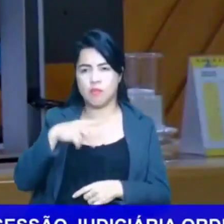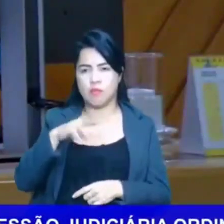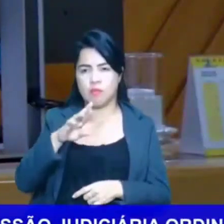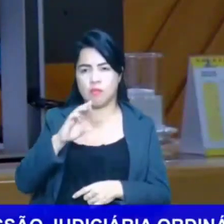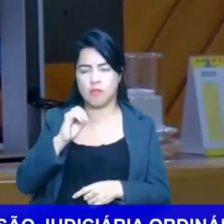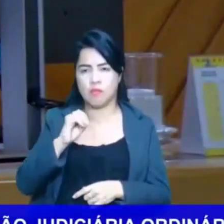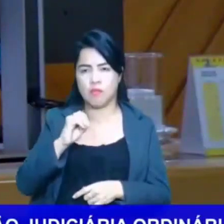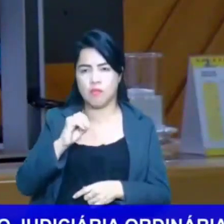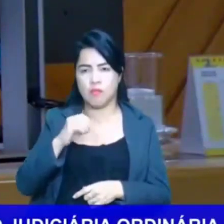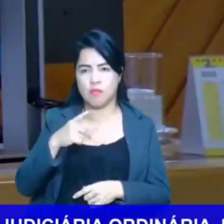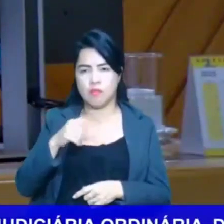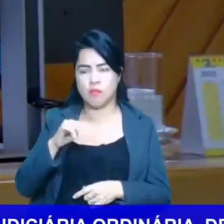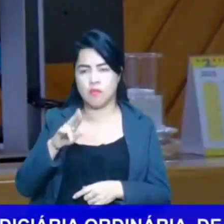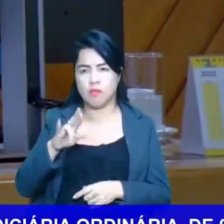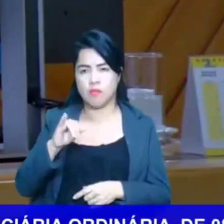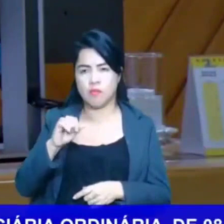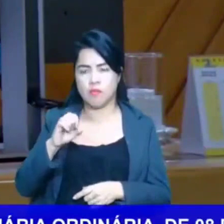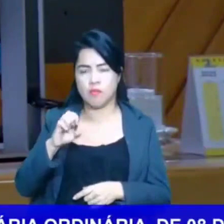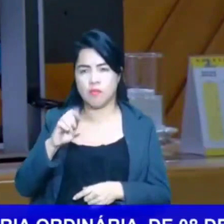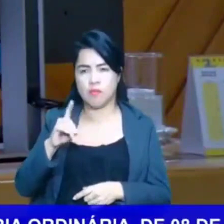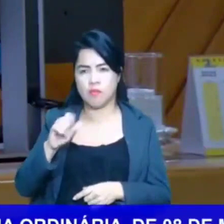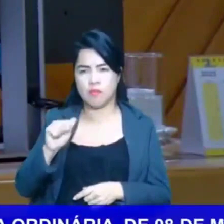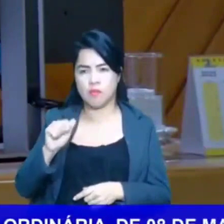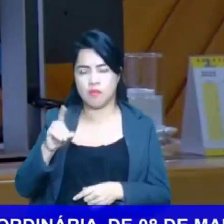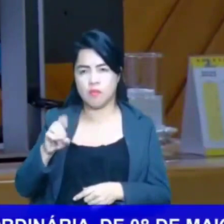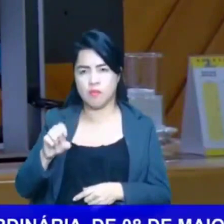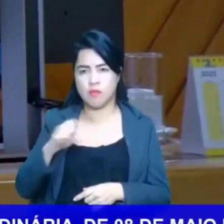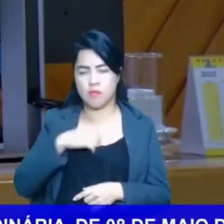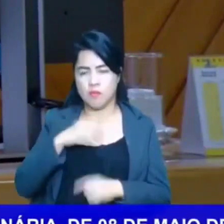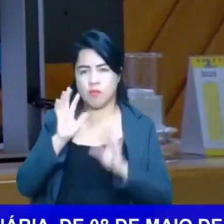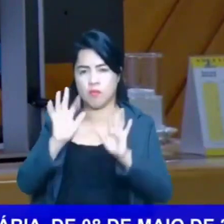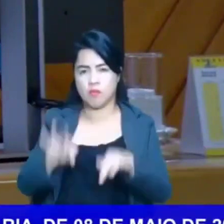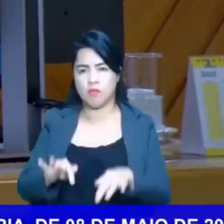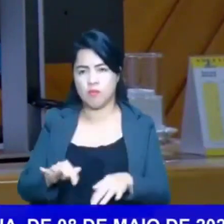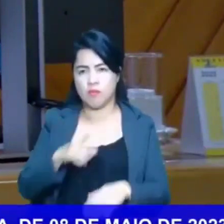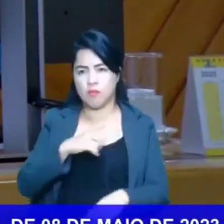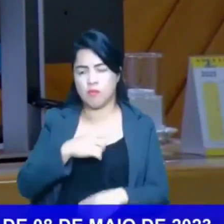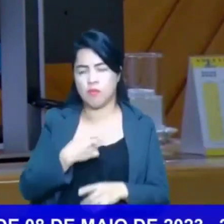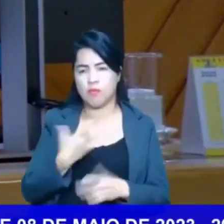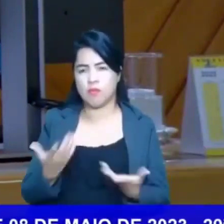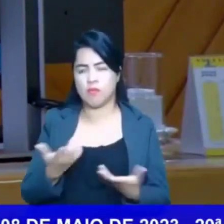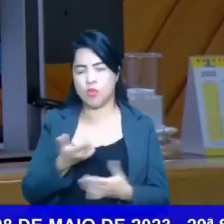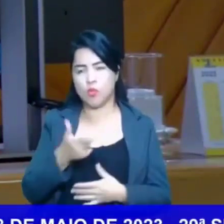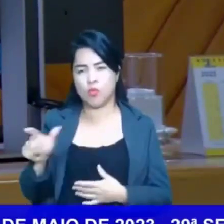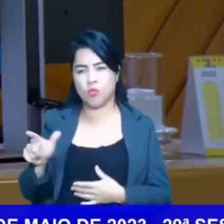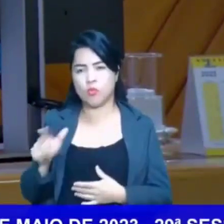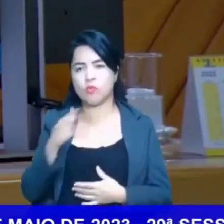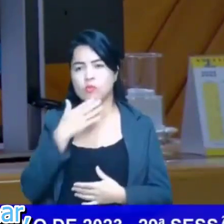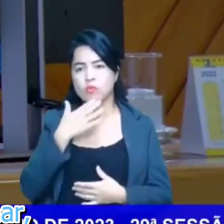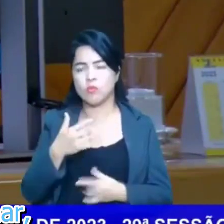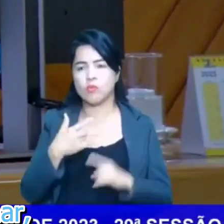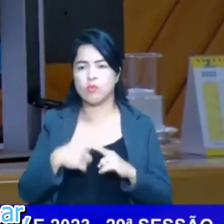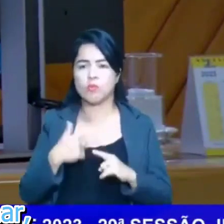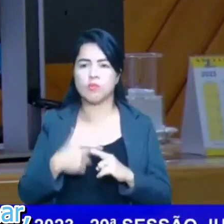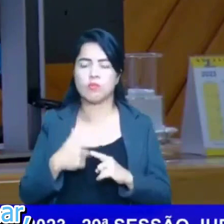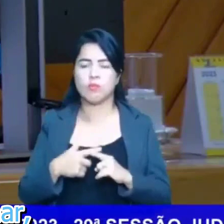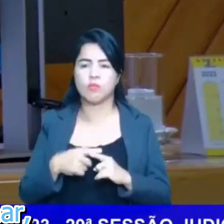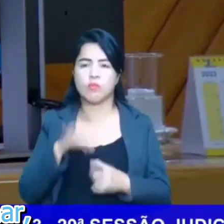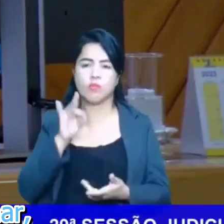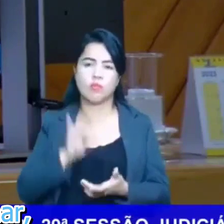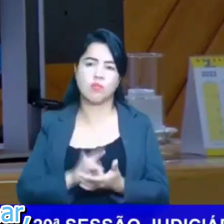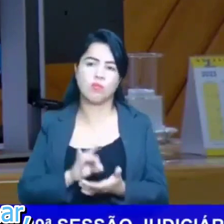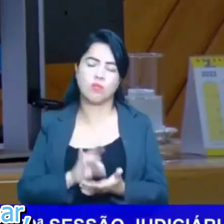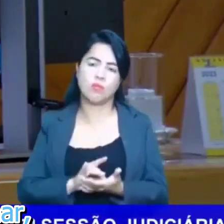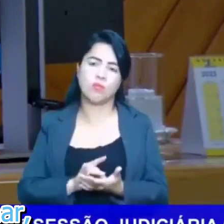Eu pensei uma coisa, li uma coisa e depois, na conclusão, fiz outra. Porque eu estava confirmando